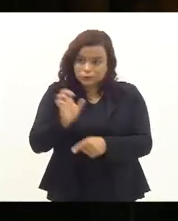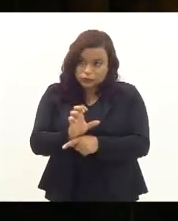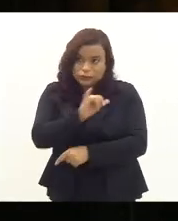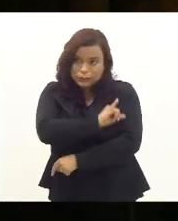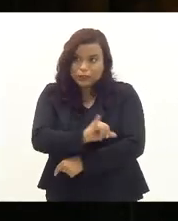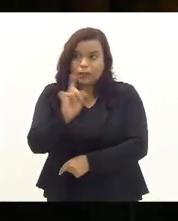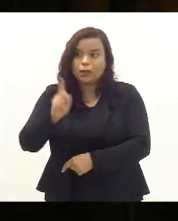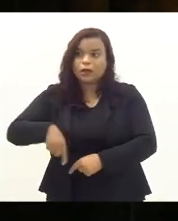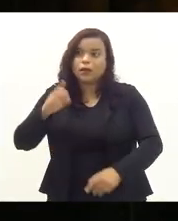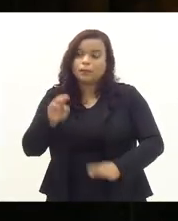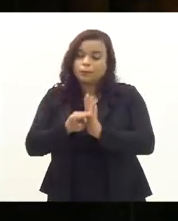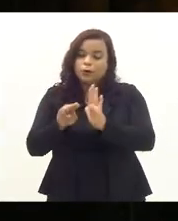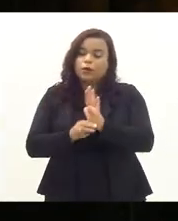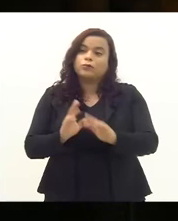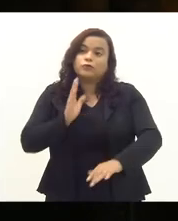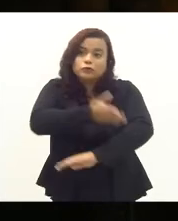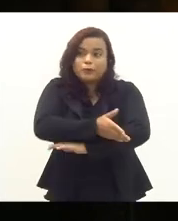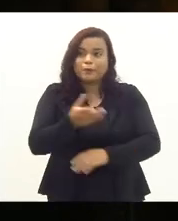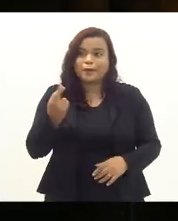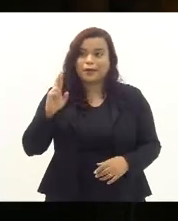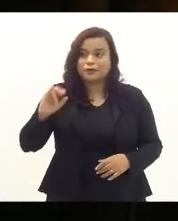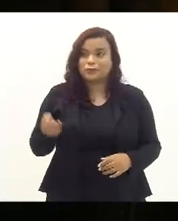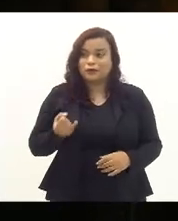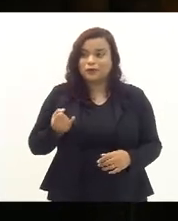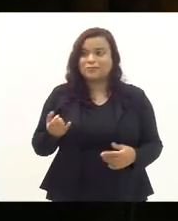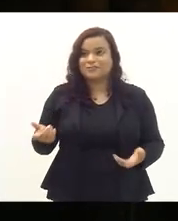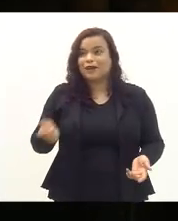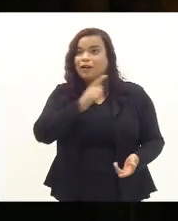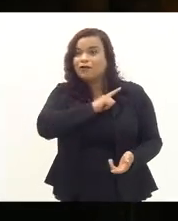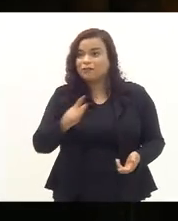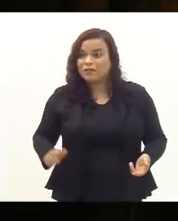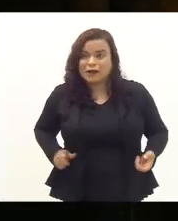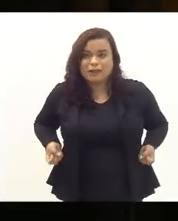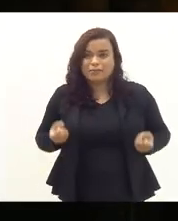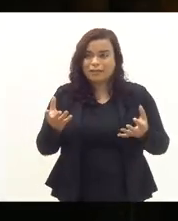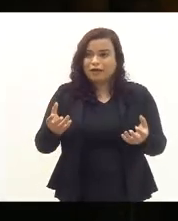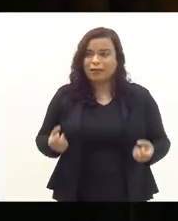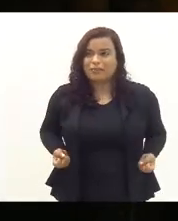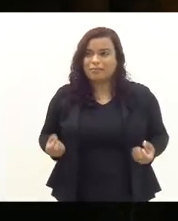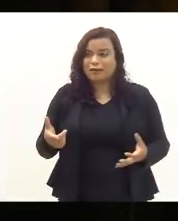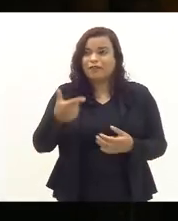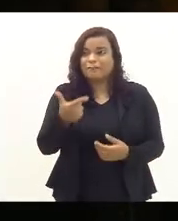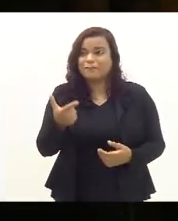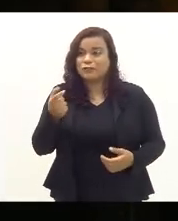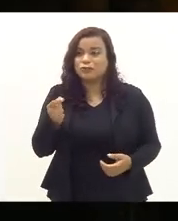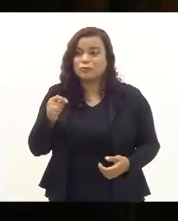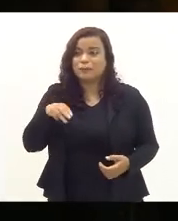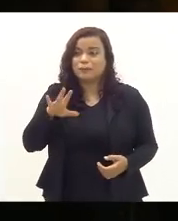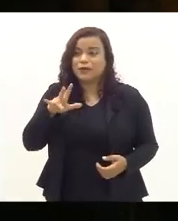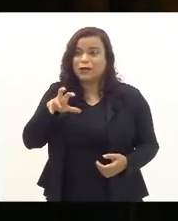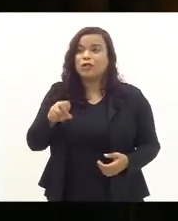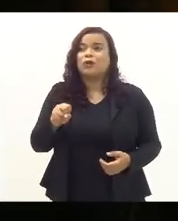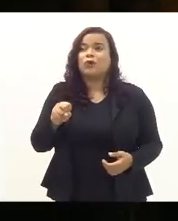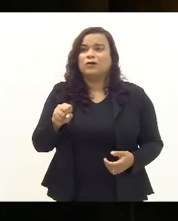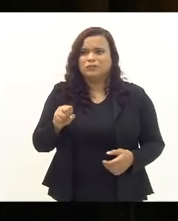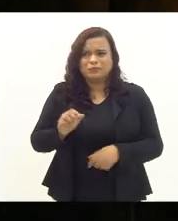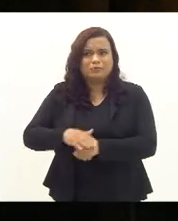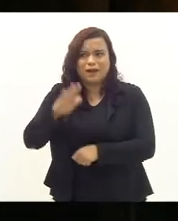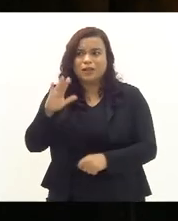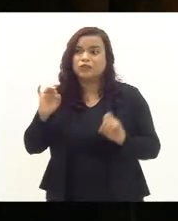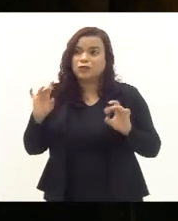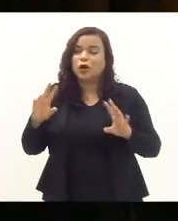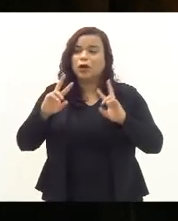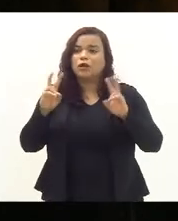Janeiro é o supera RJ tanto é que o governador gastou mais de 20 milhões só em propaganda sobre o super RJ